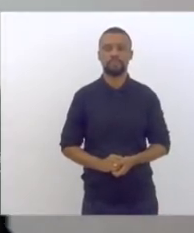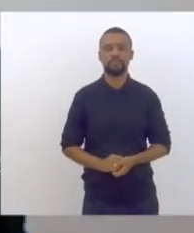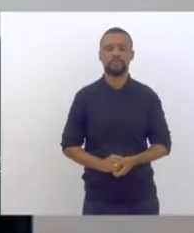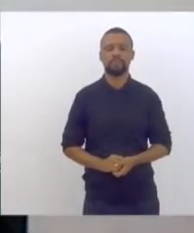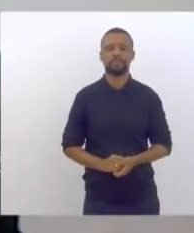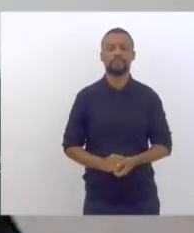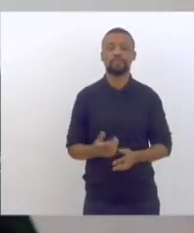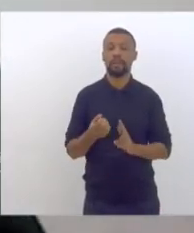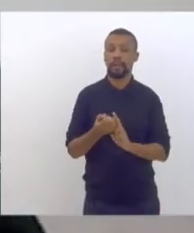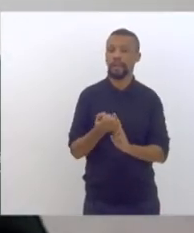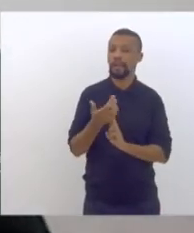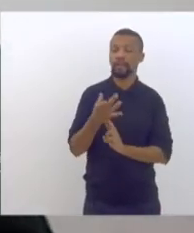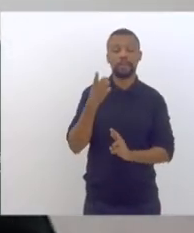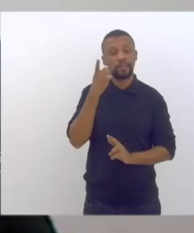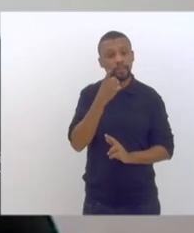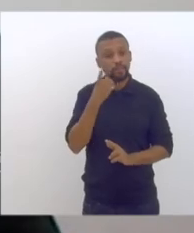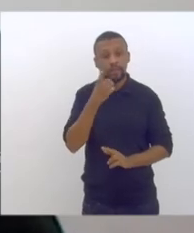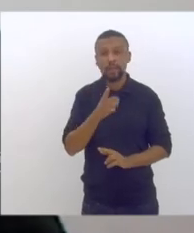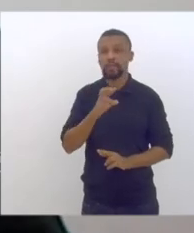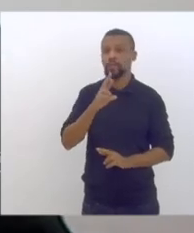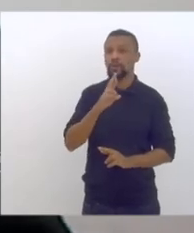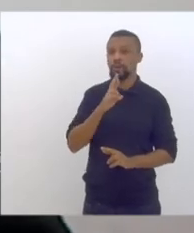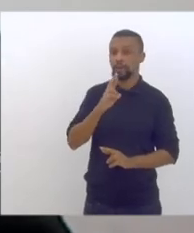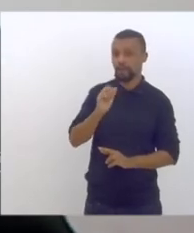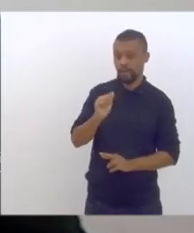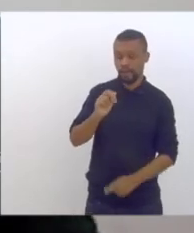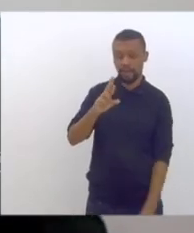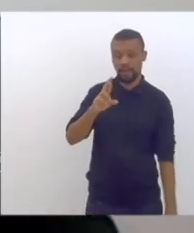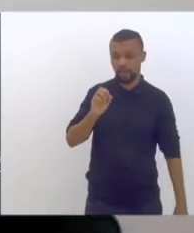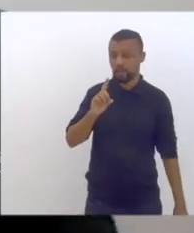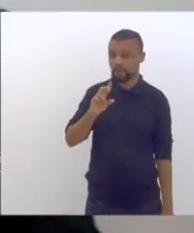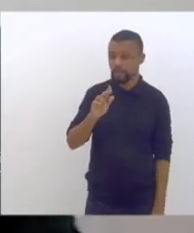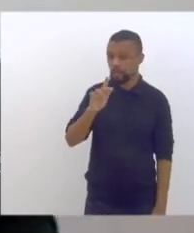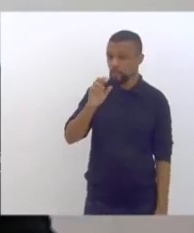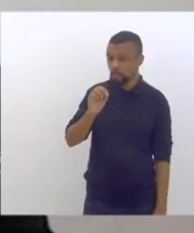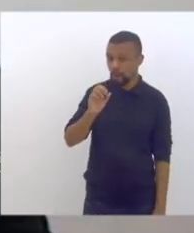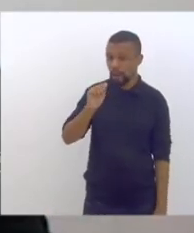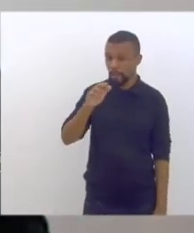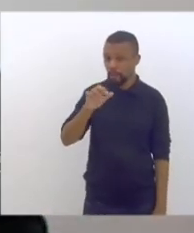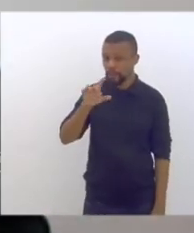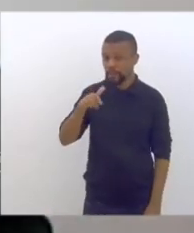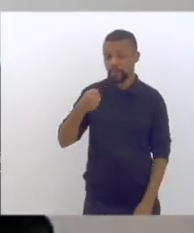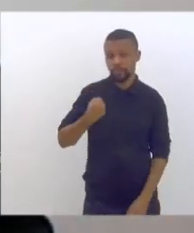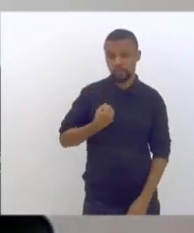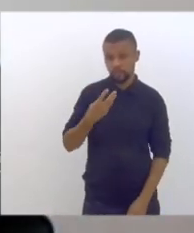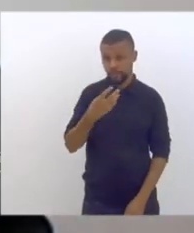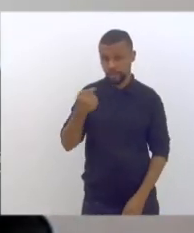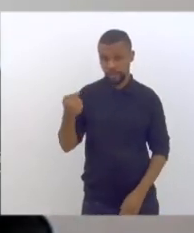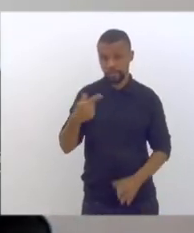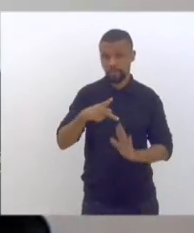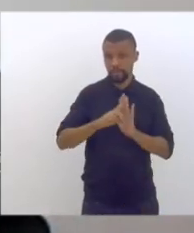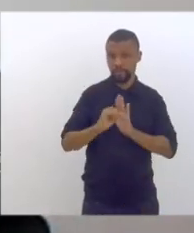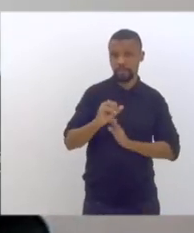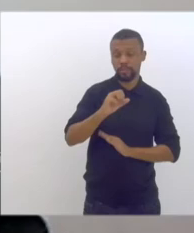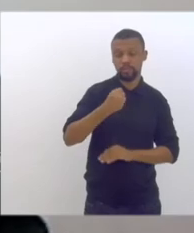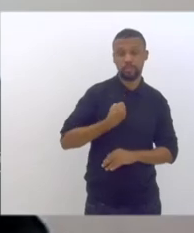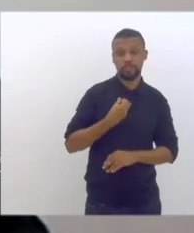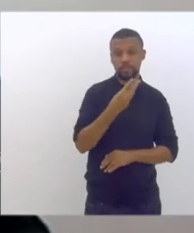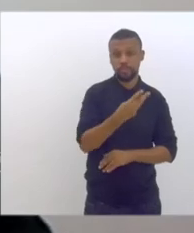a relatoria do deputado Rodrigo Amorim 47 na pauta projeto de lei